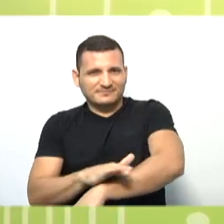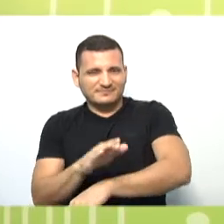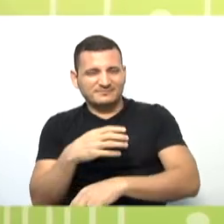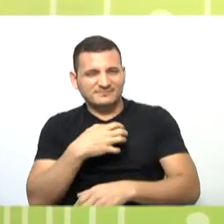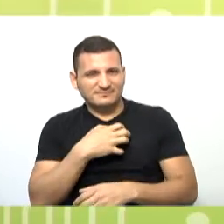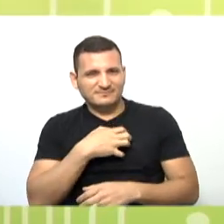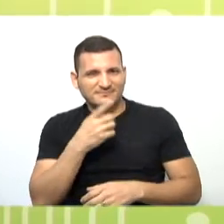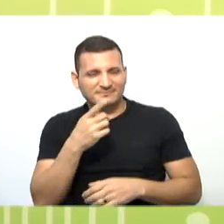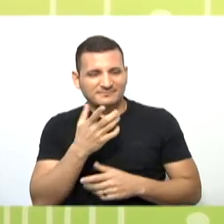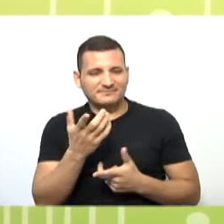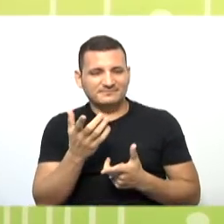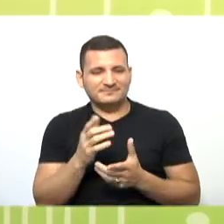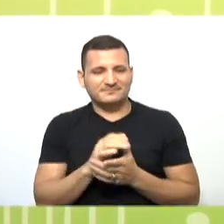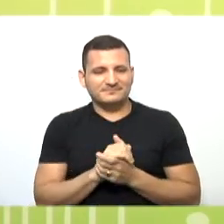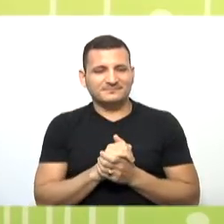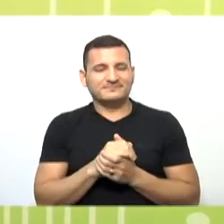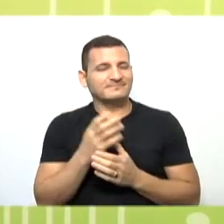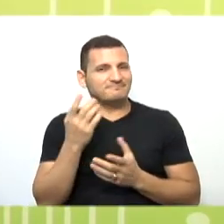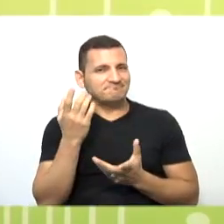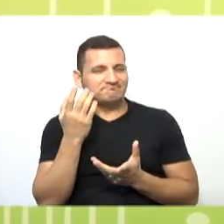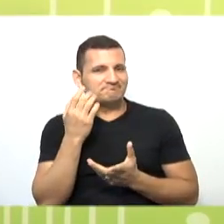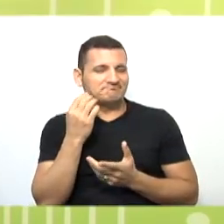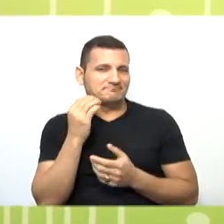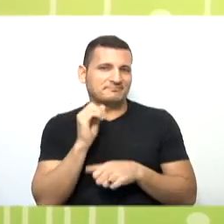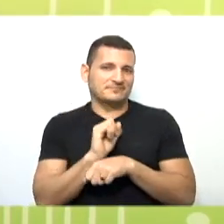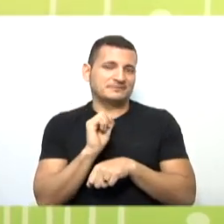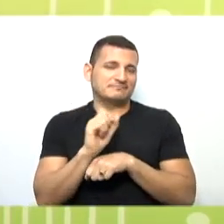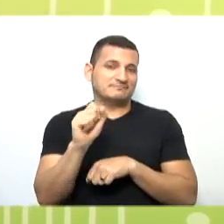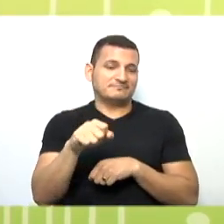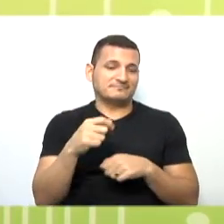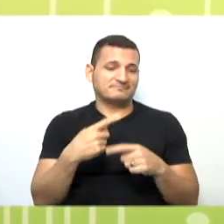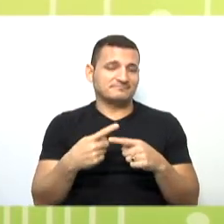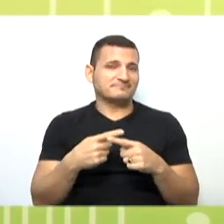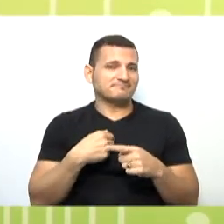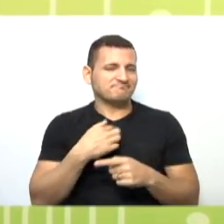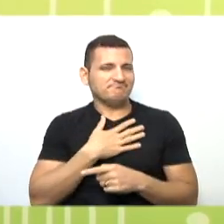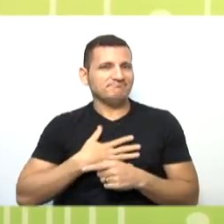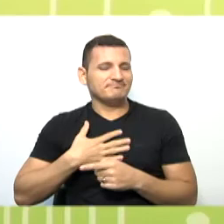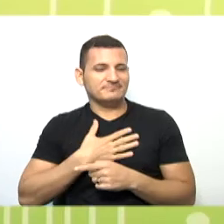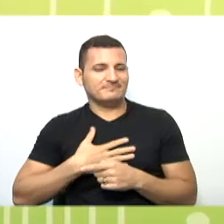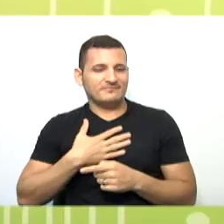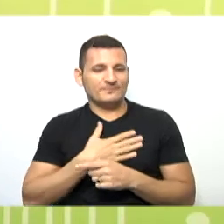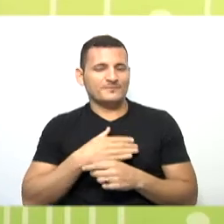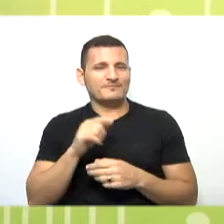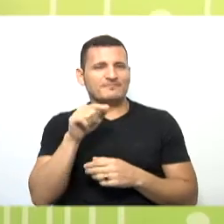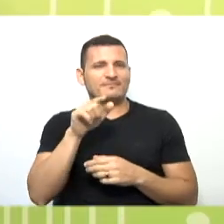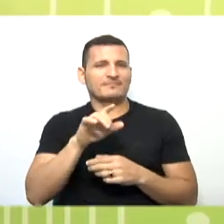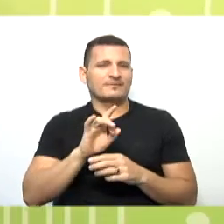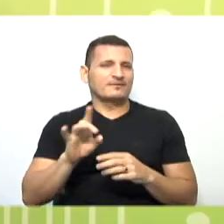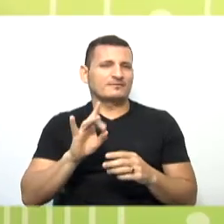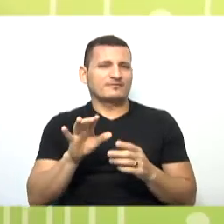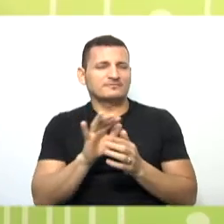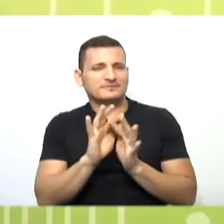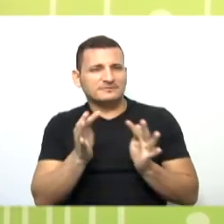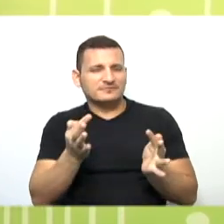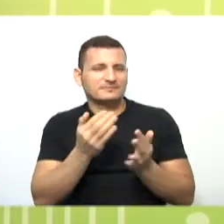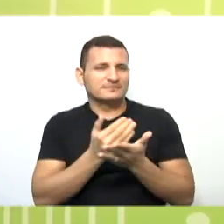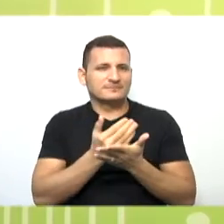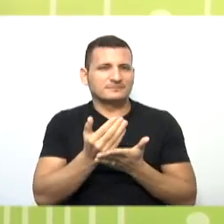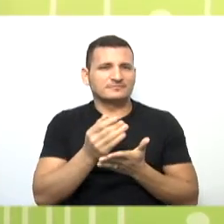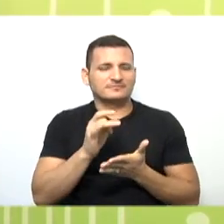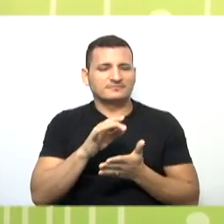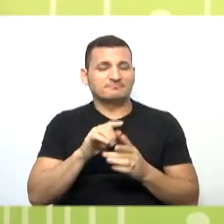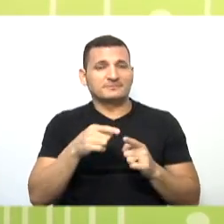né, na barriga? Pô, Eu espero que sim. Porque eu adoro. Mesmo que seja algo bem inicial,